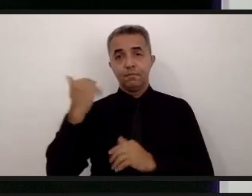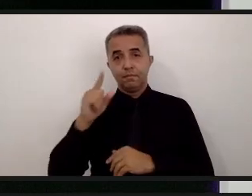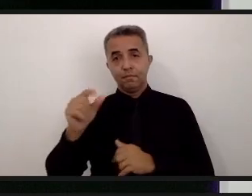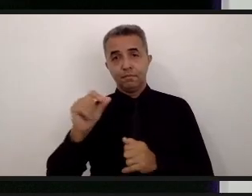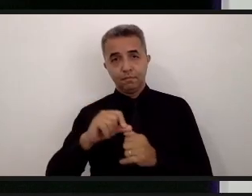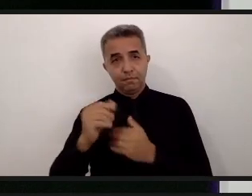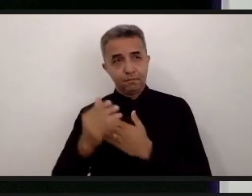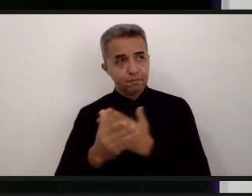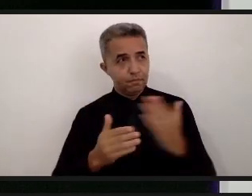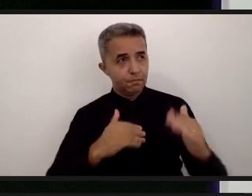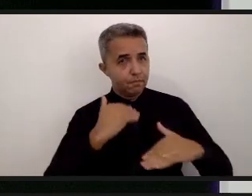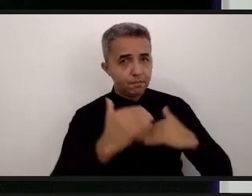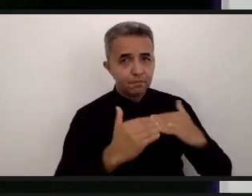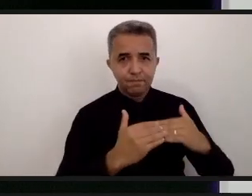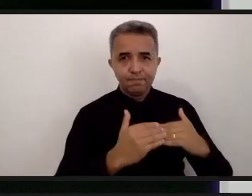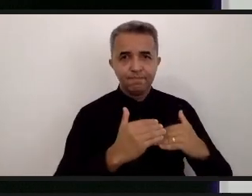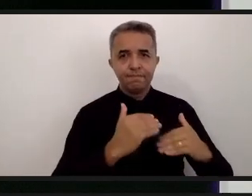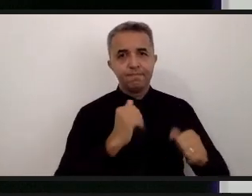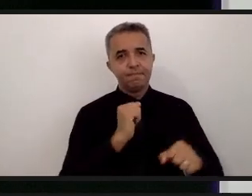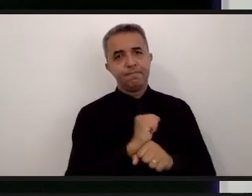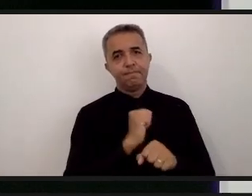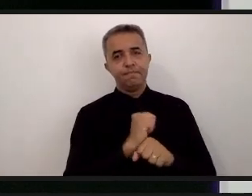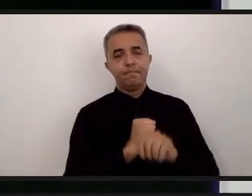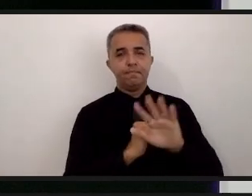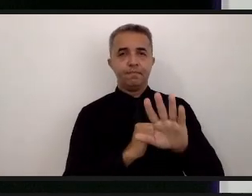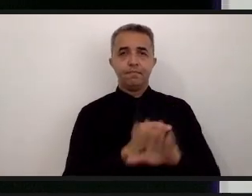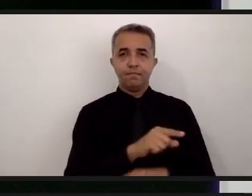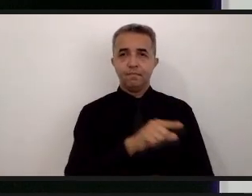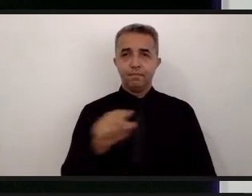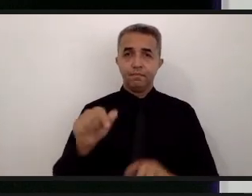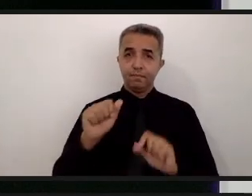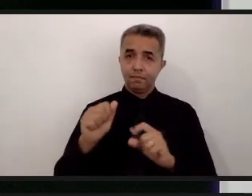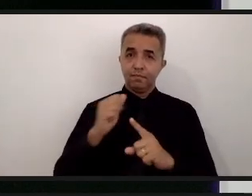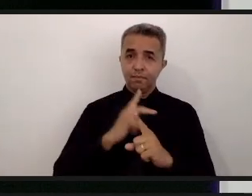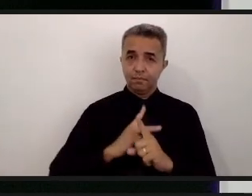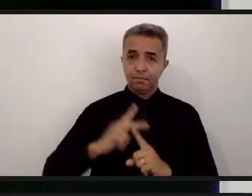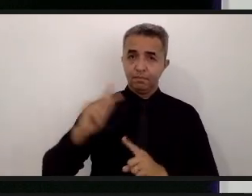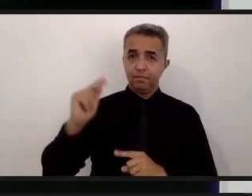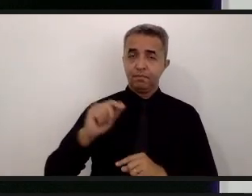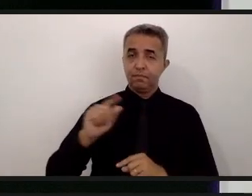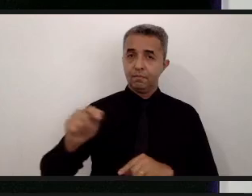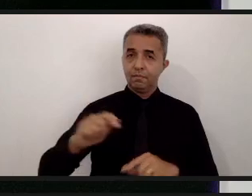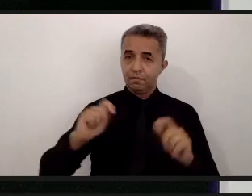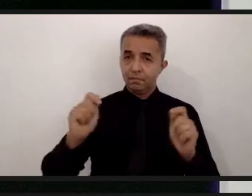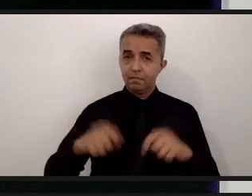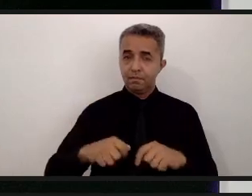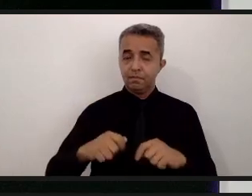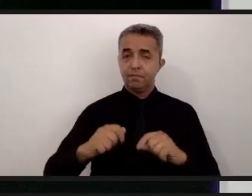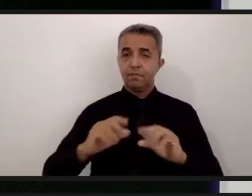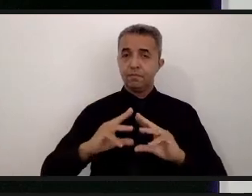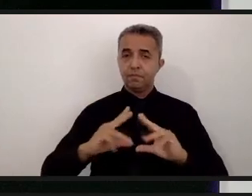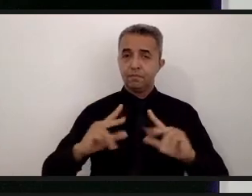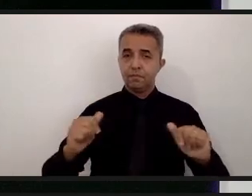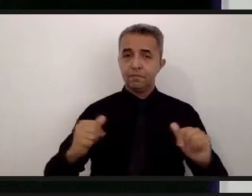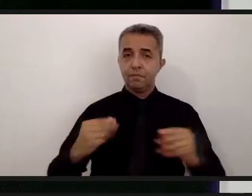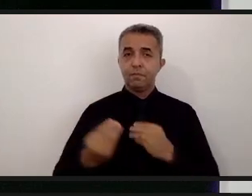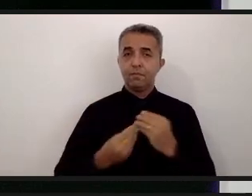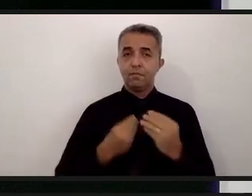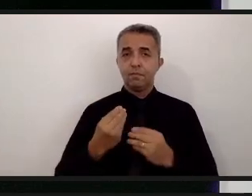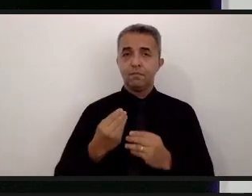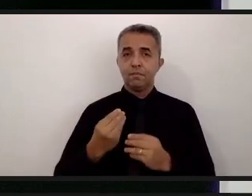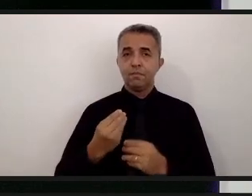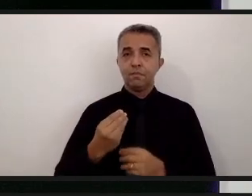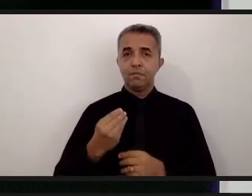parar, mas você pode vencer. Você pode conseguir a sua cura através de tudo que você...